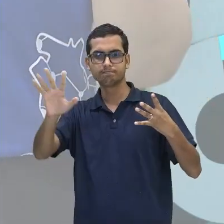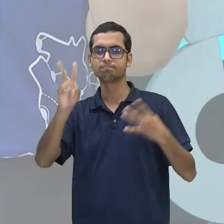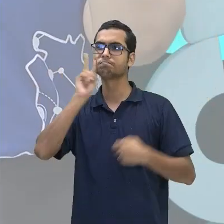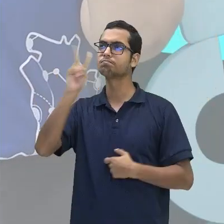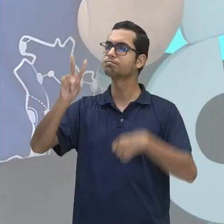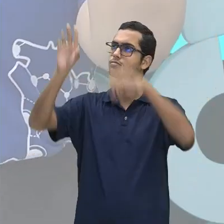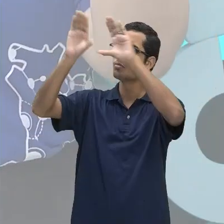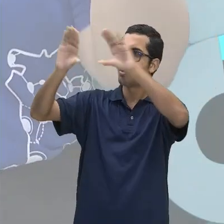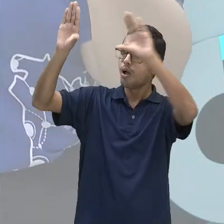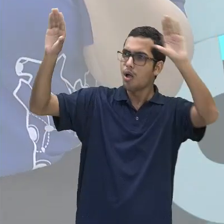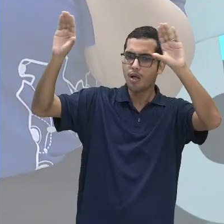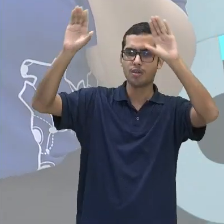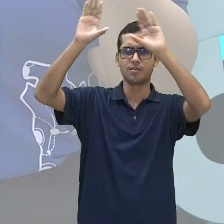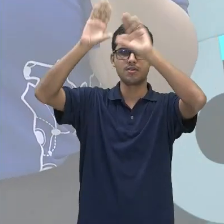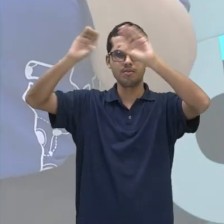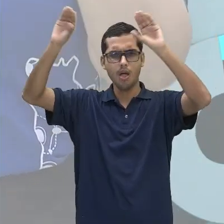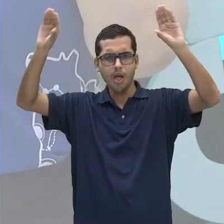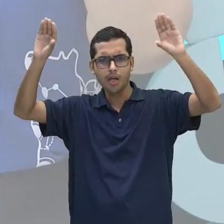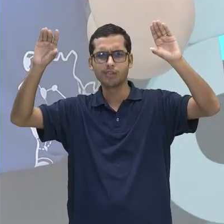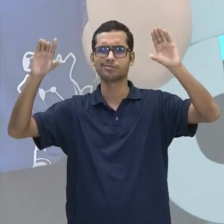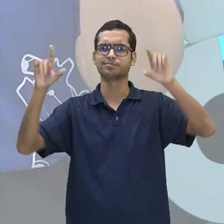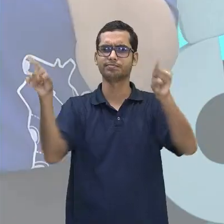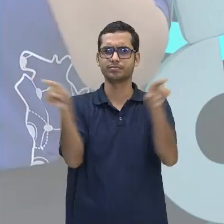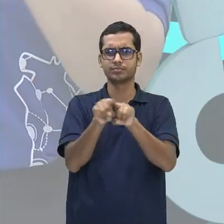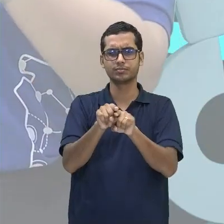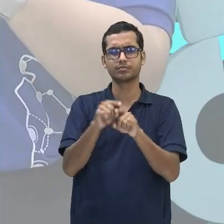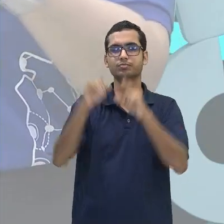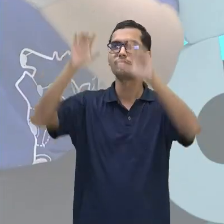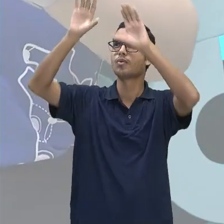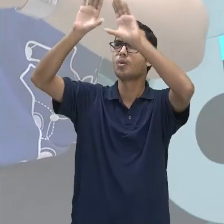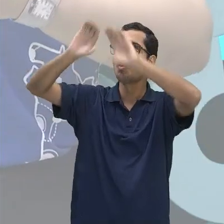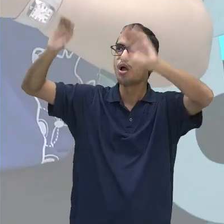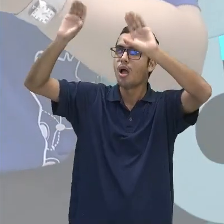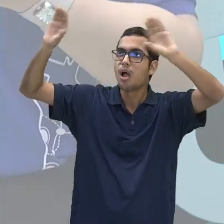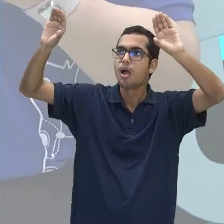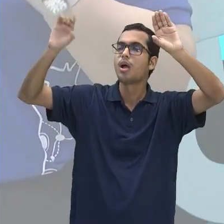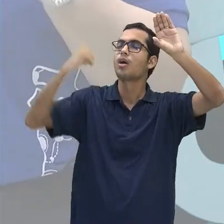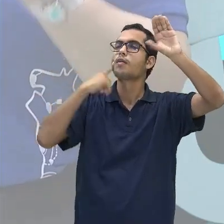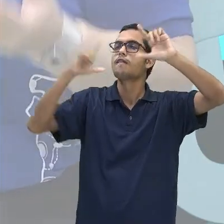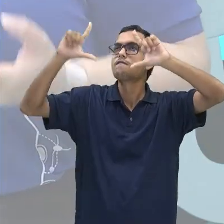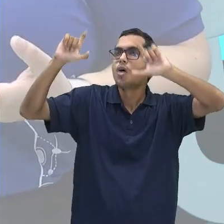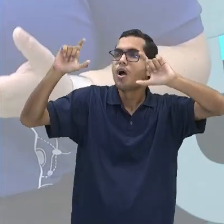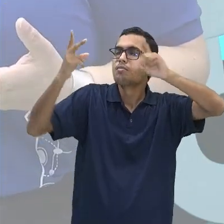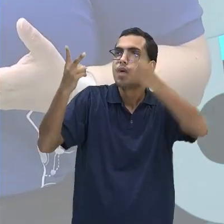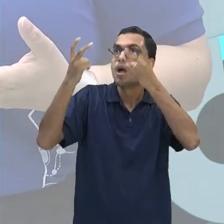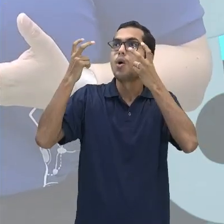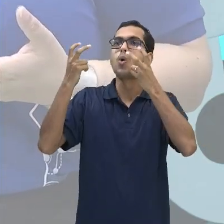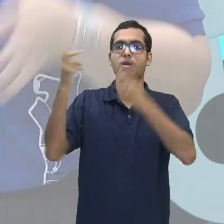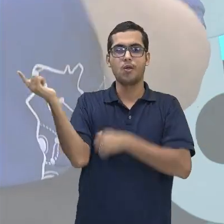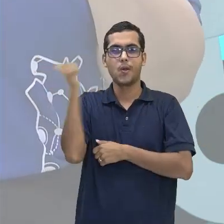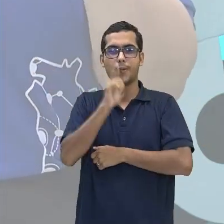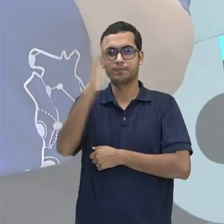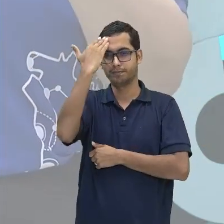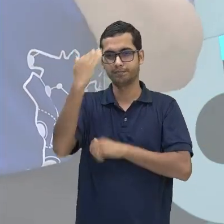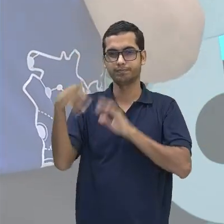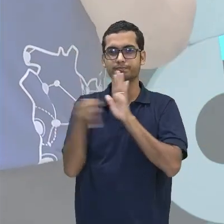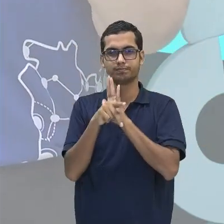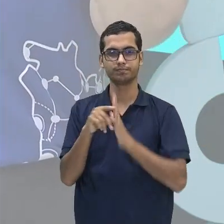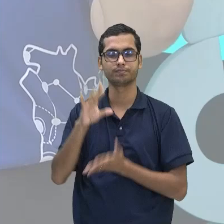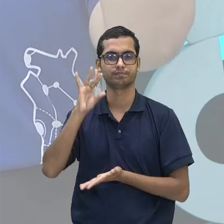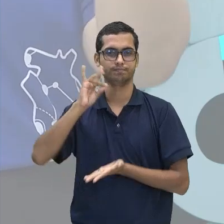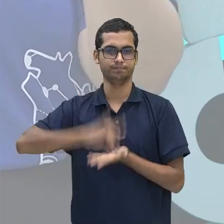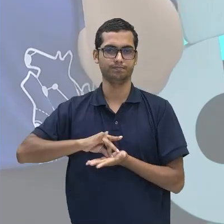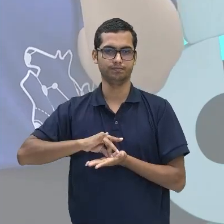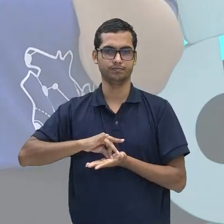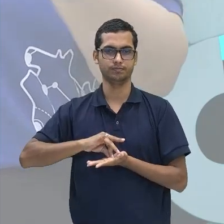céu. E a forma como aquele céu está na foto, eu consegui extrair significação dali. Por quê?